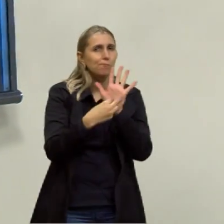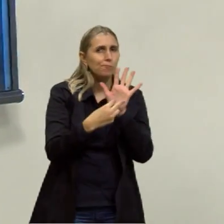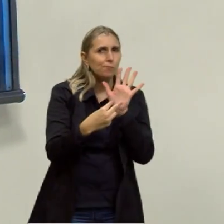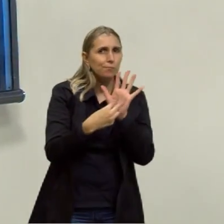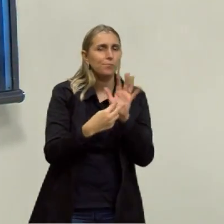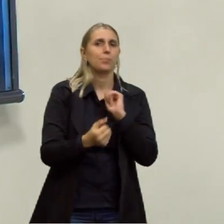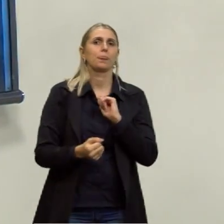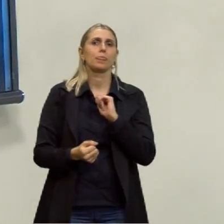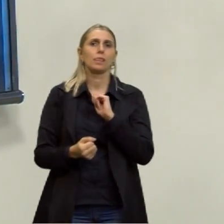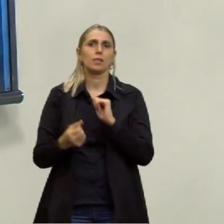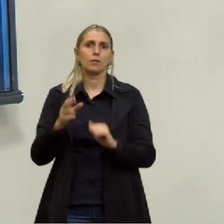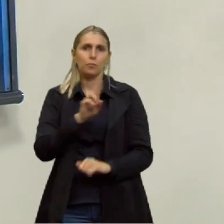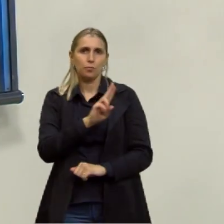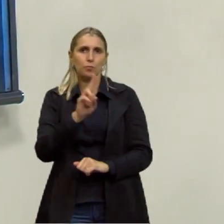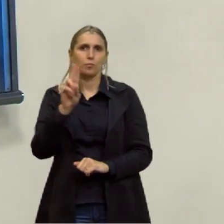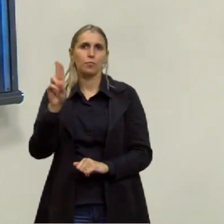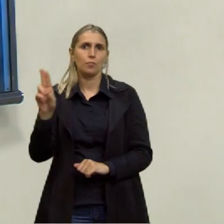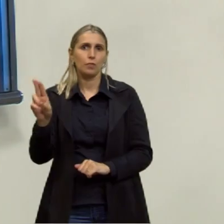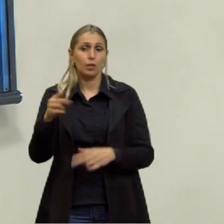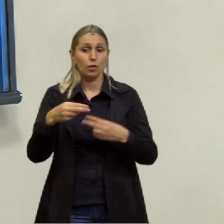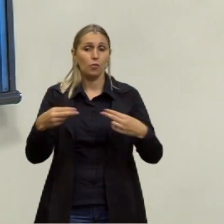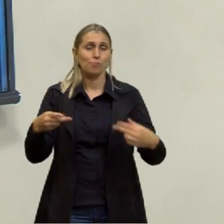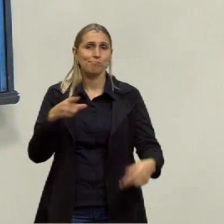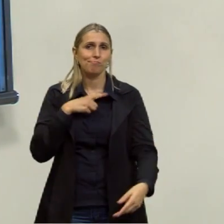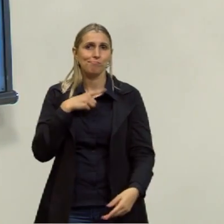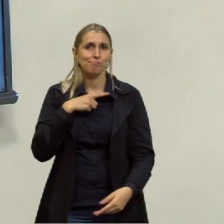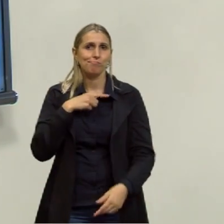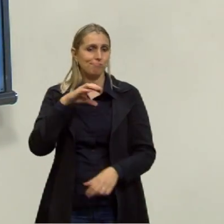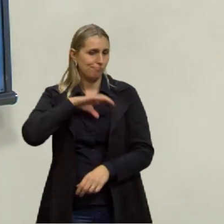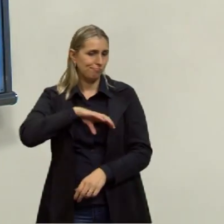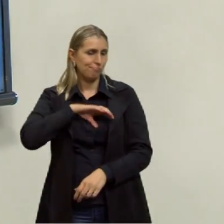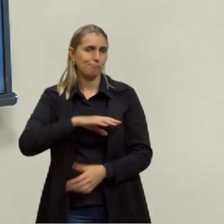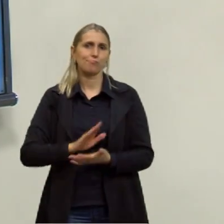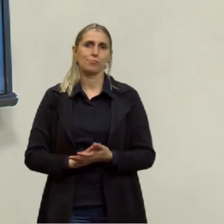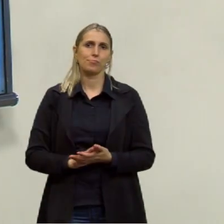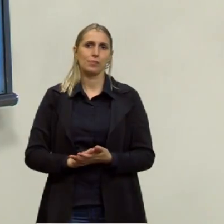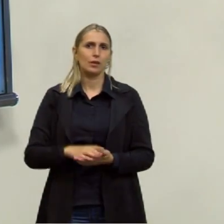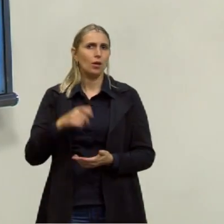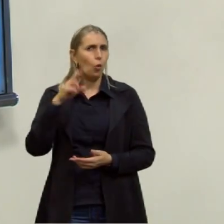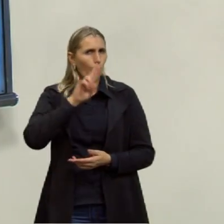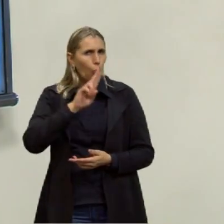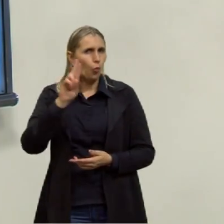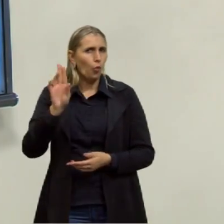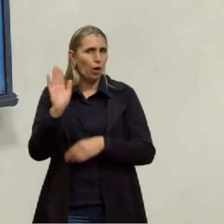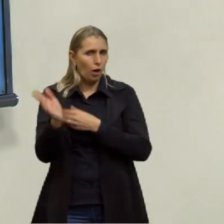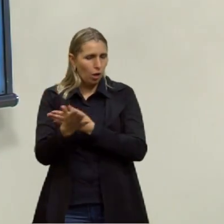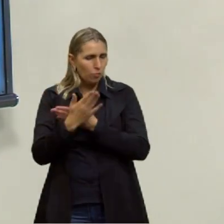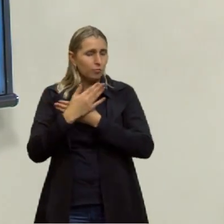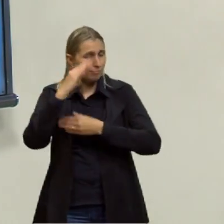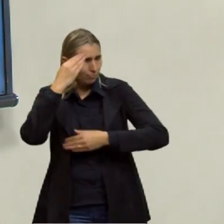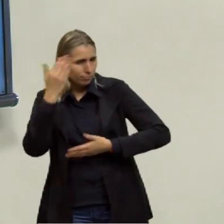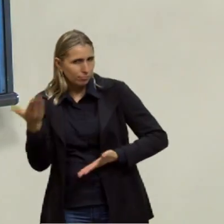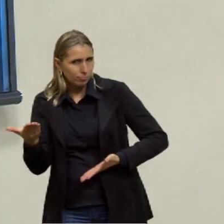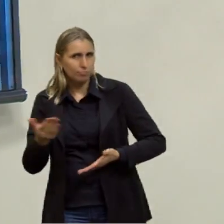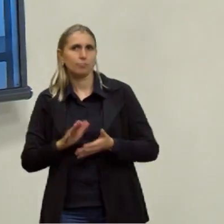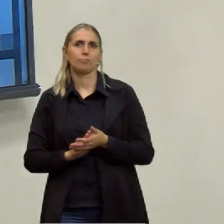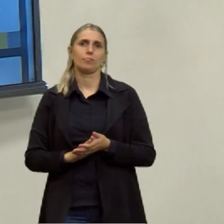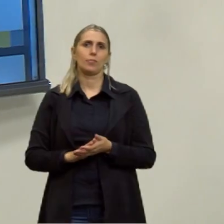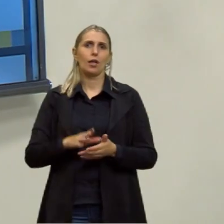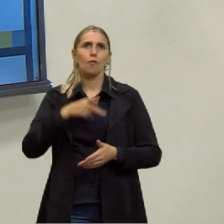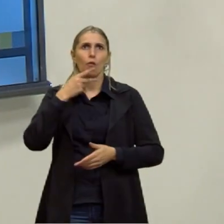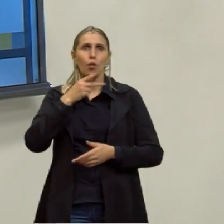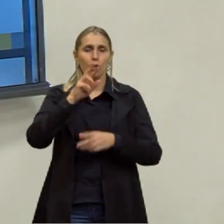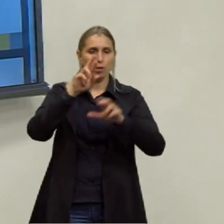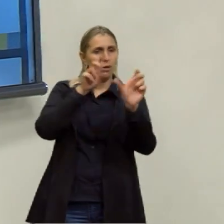atenção no nome que as coisas têm em português o nome ajuda a gente vai entender a